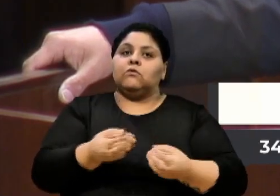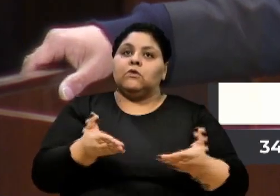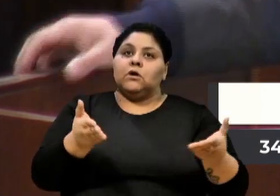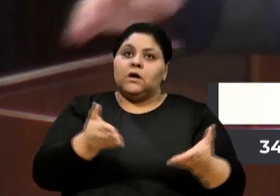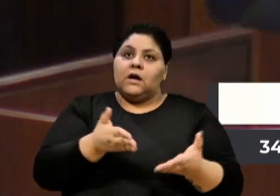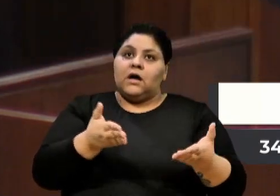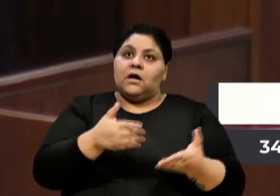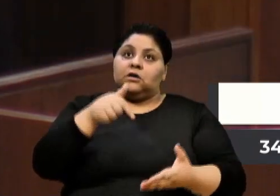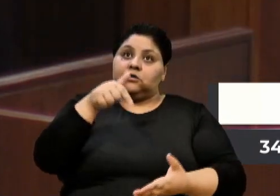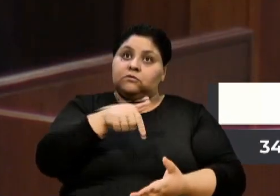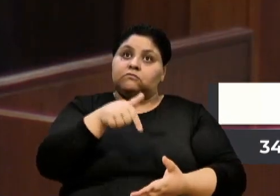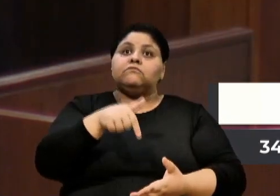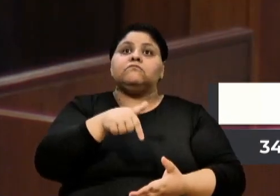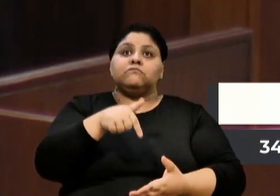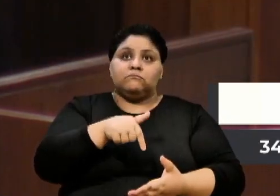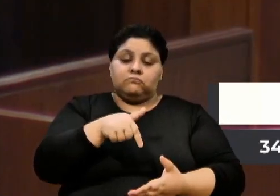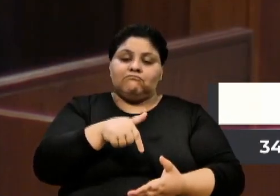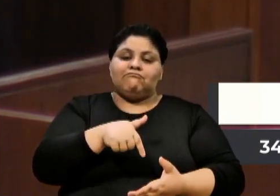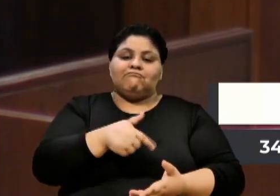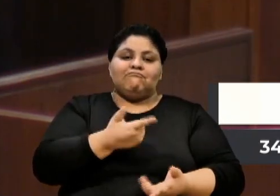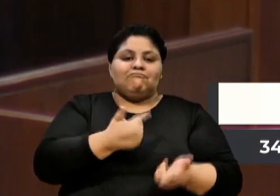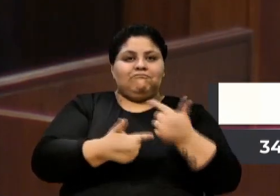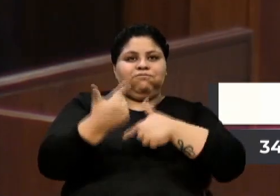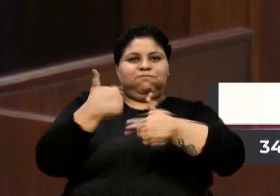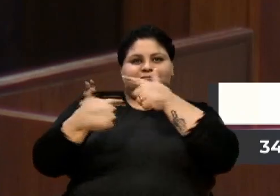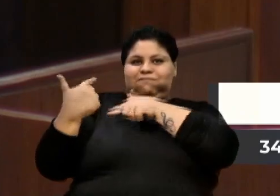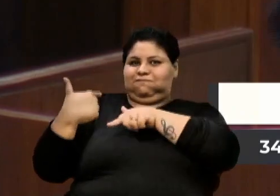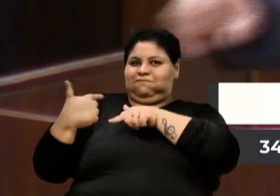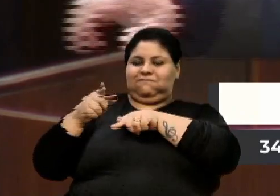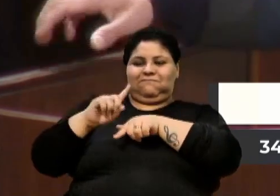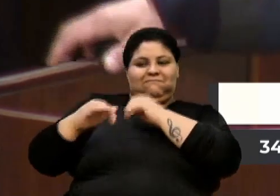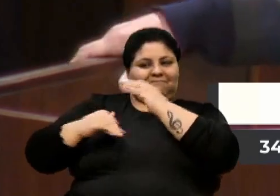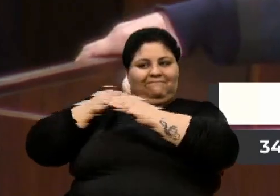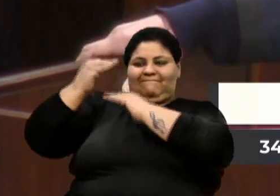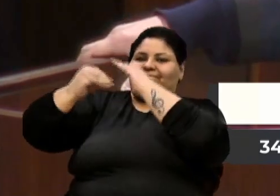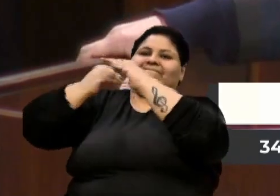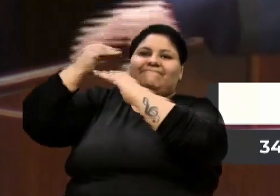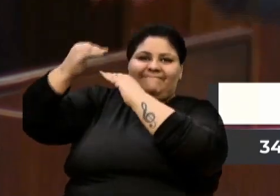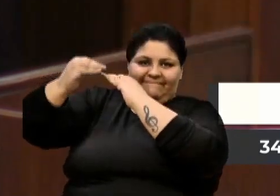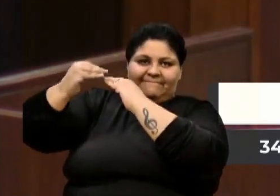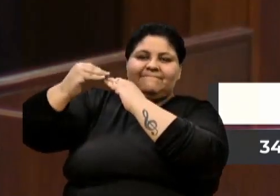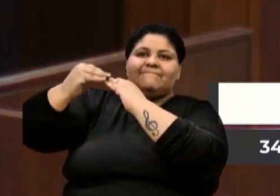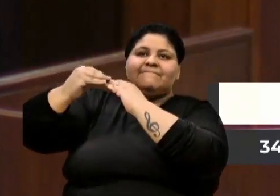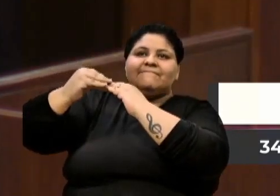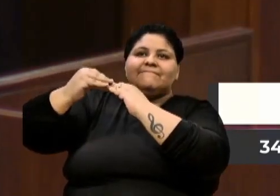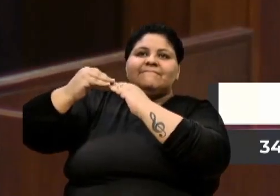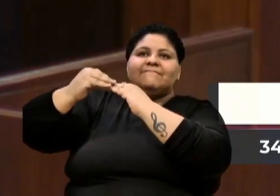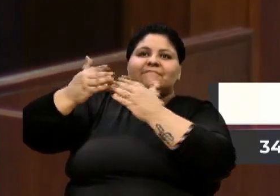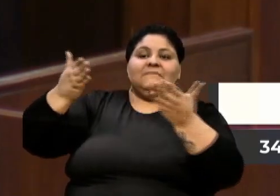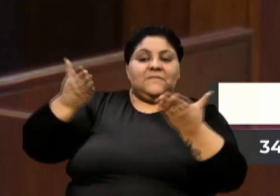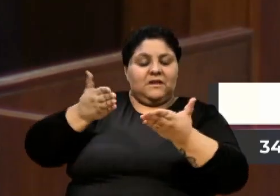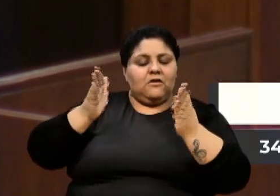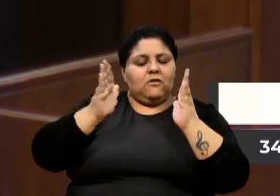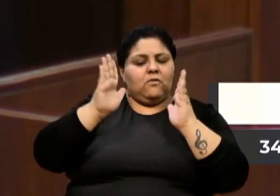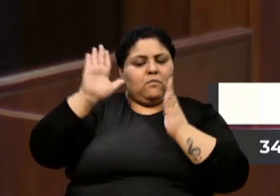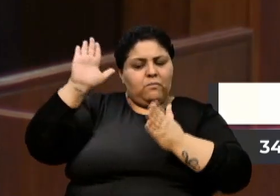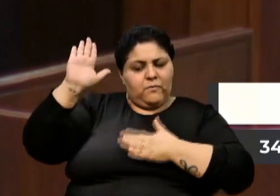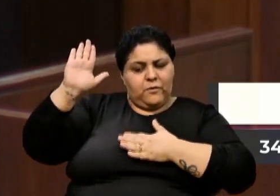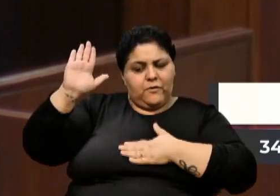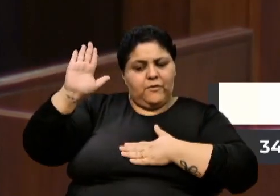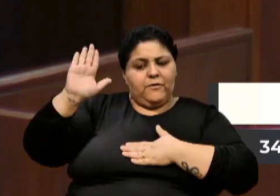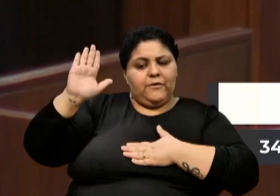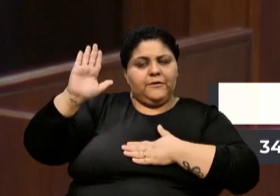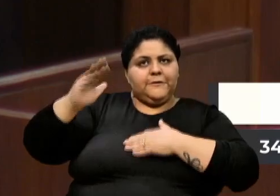que nós estamos em regresso, nós não estamos em evolução. Eu acredito que no momento que nós evoluir nesse segmento aí, ó, pode ter